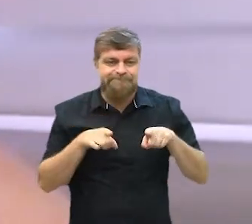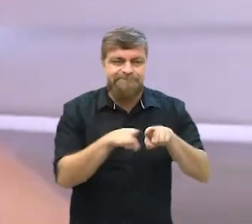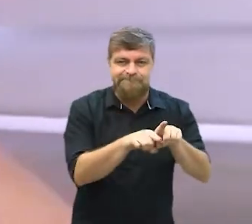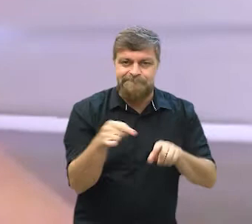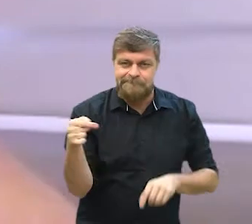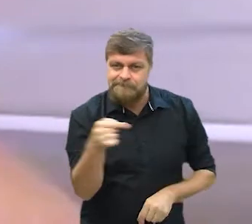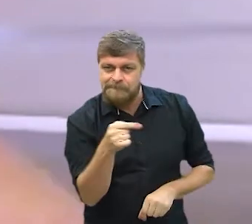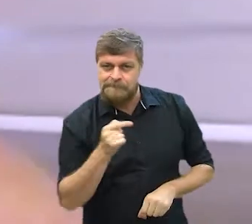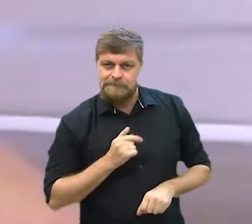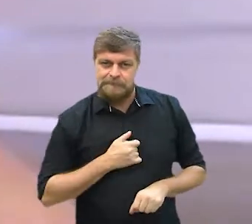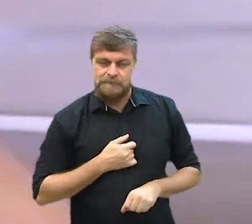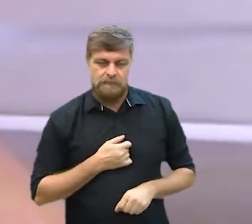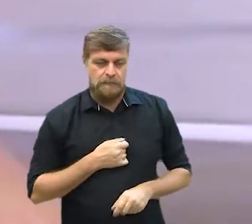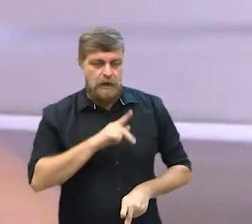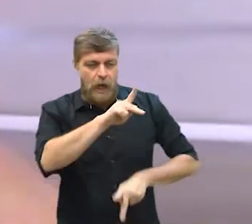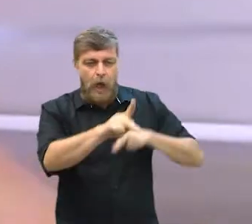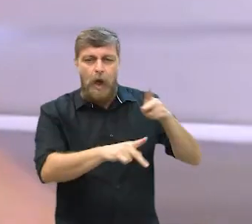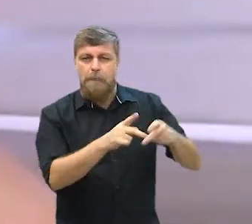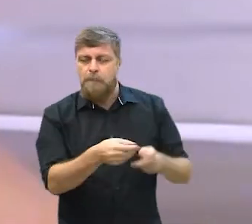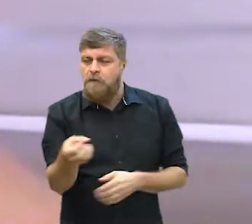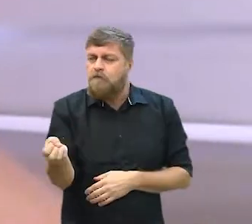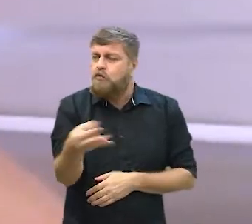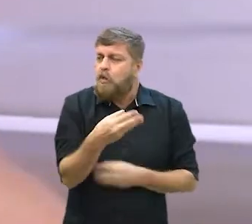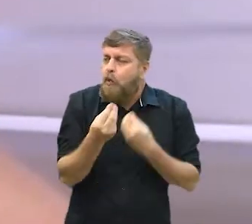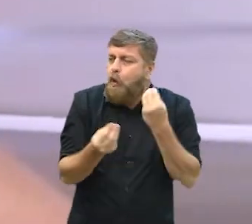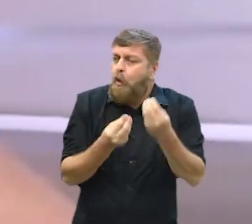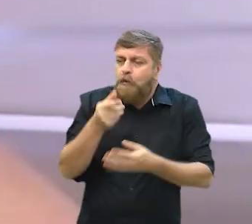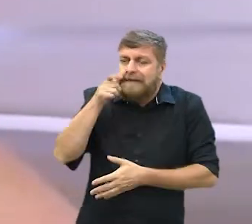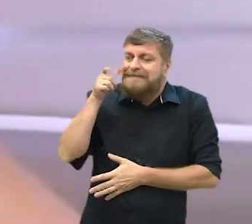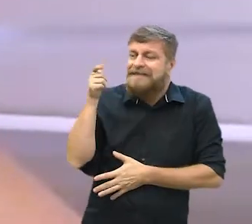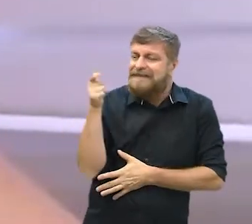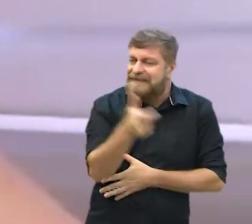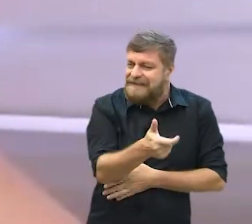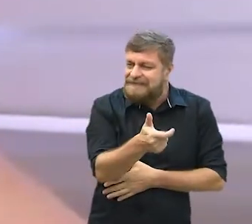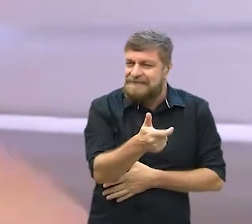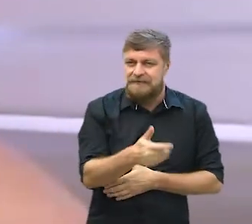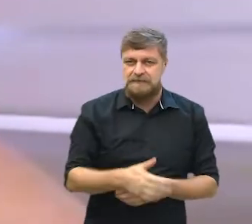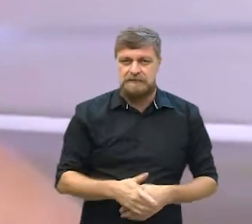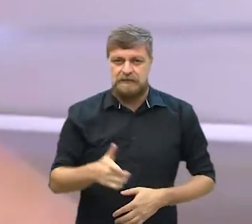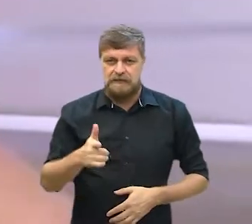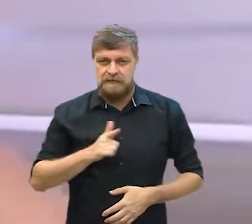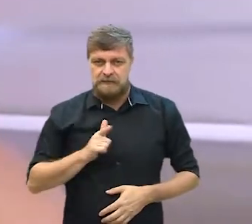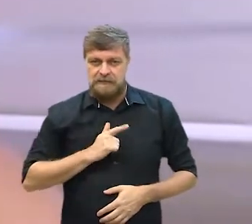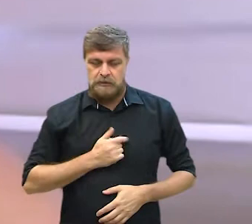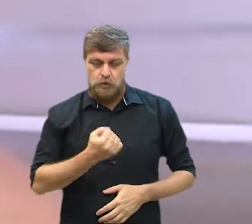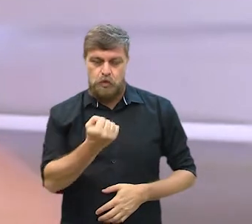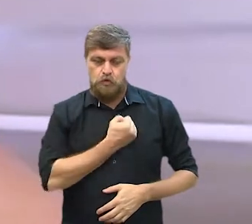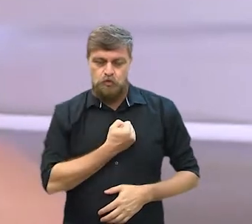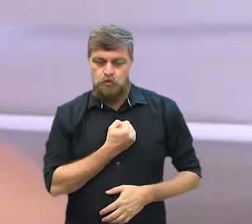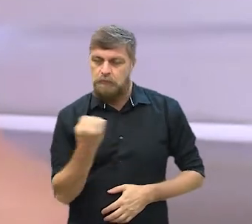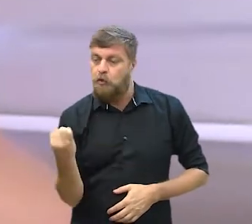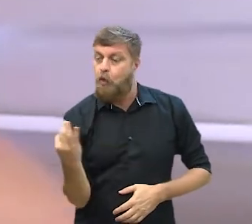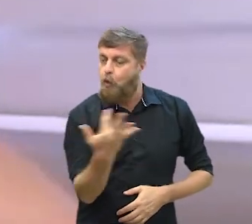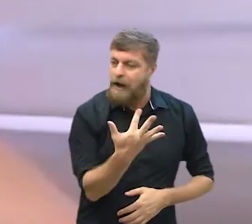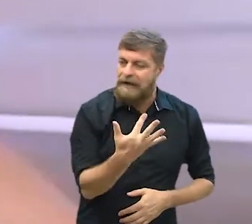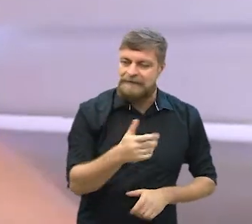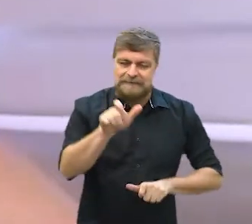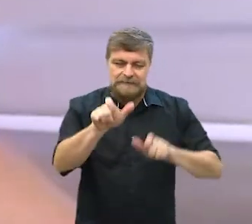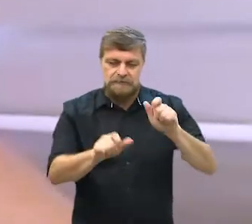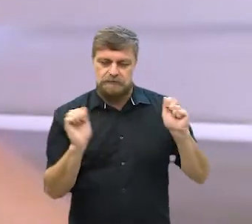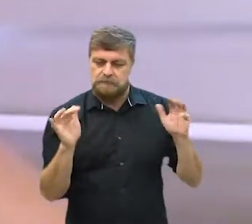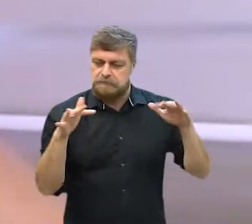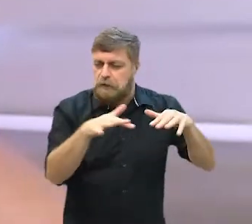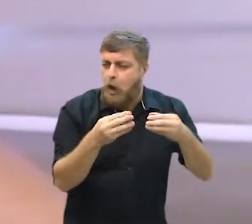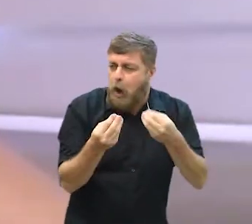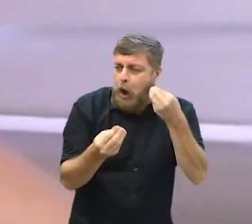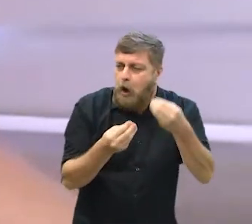restaurante o que seria esse novo público, o que era interessante para ele nesse momento, se era volume, se